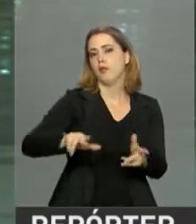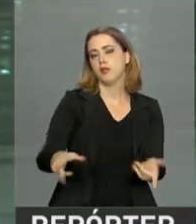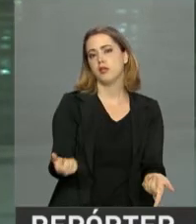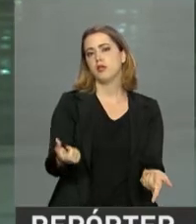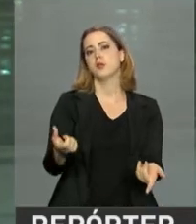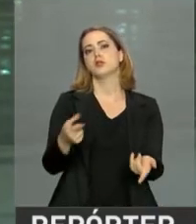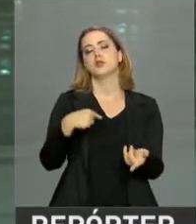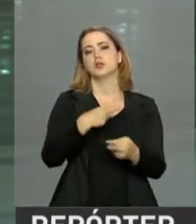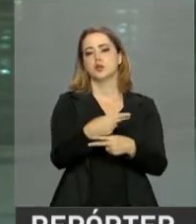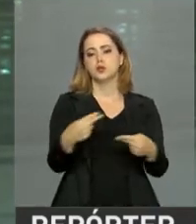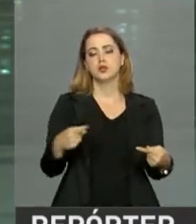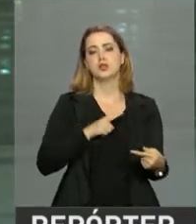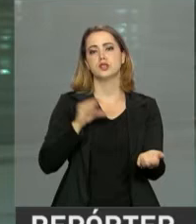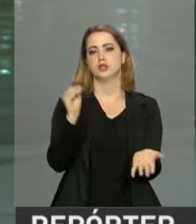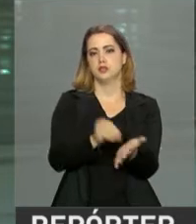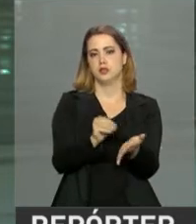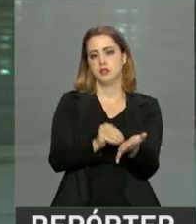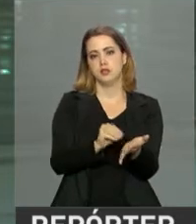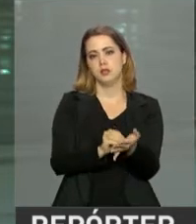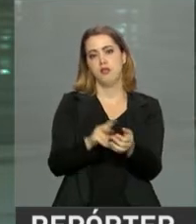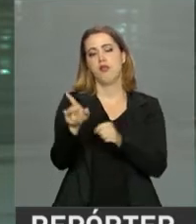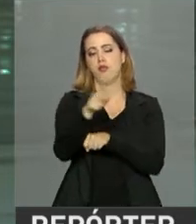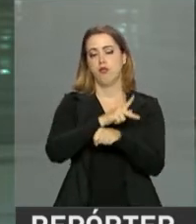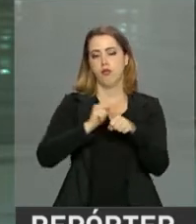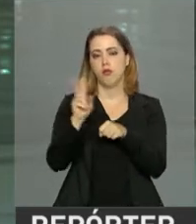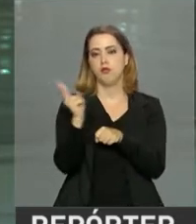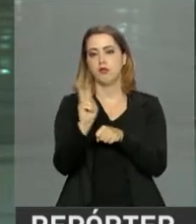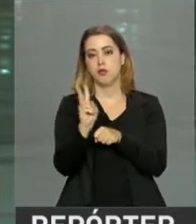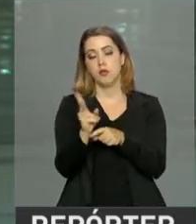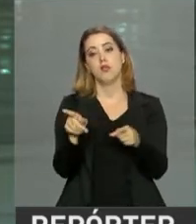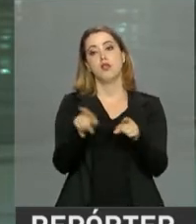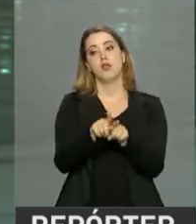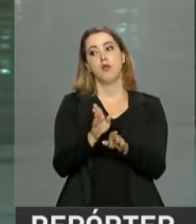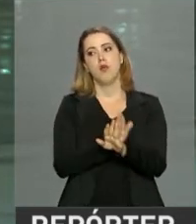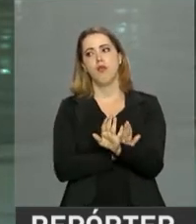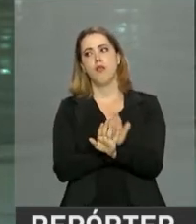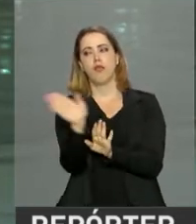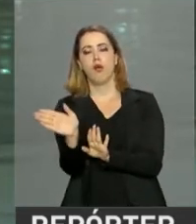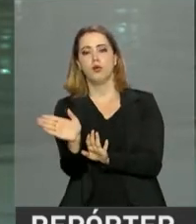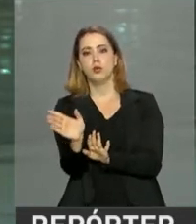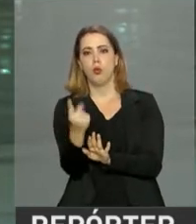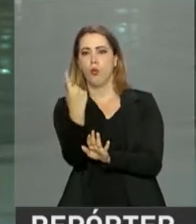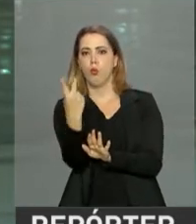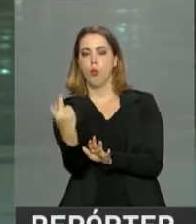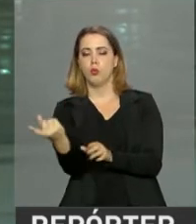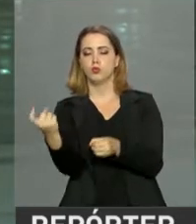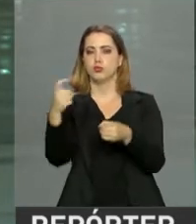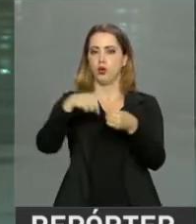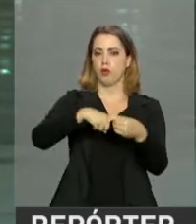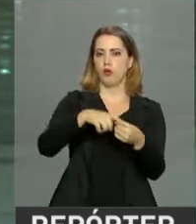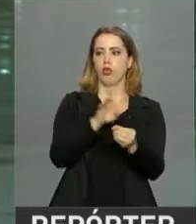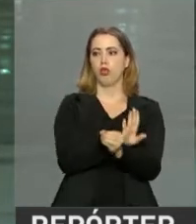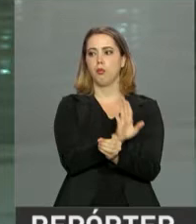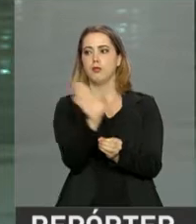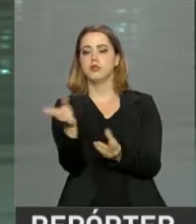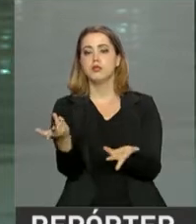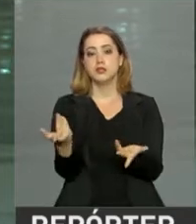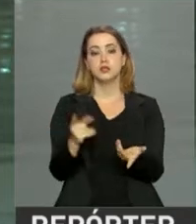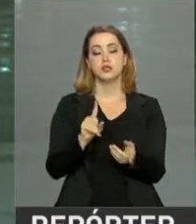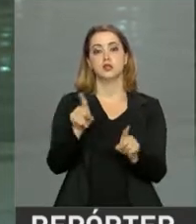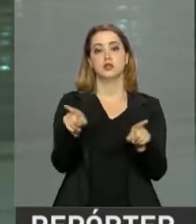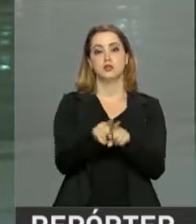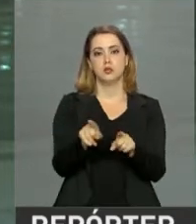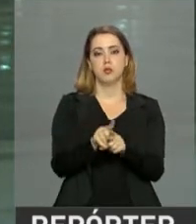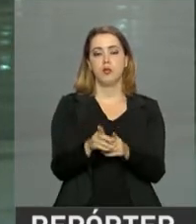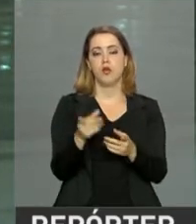em falta no país sul-americano e retornam para a venezuela e mesmo venezuelanos que adentram a fronteira passam alguns dias no brasil